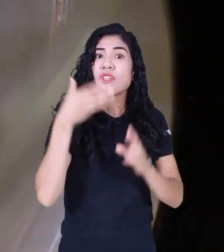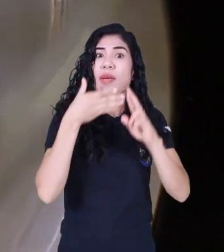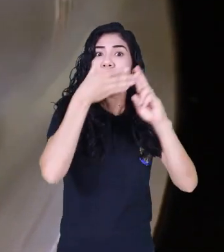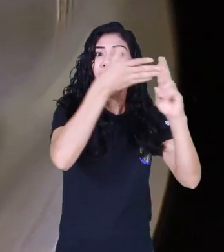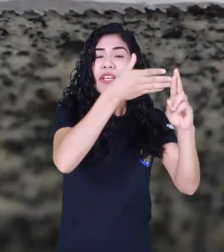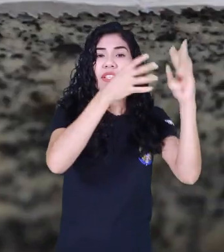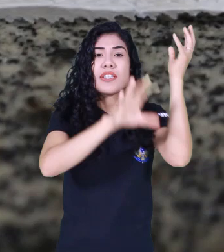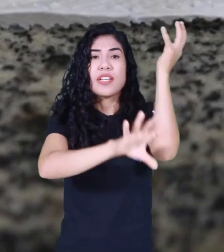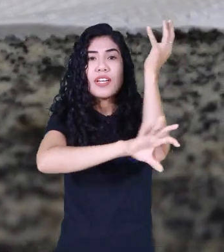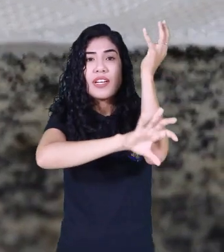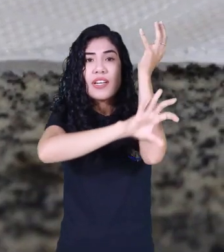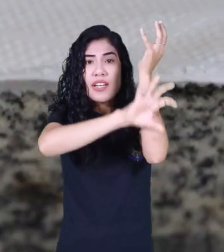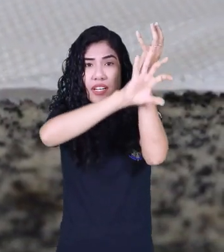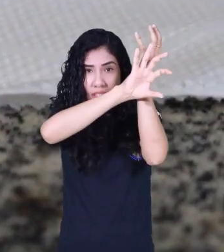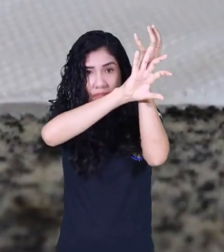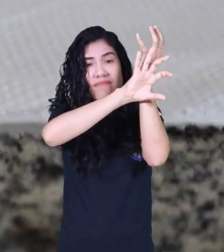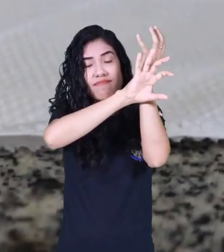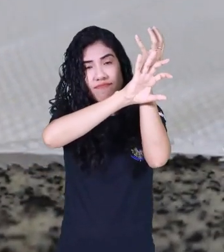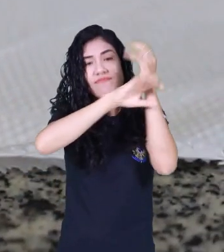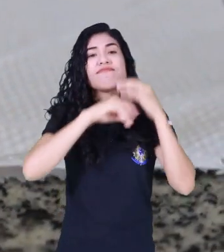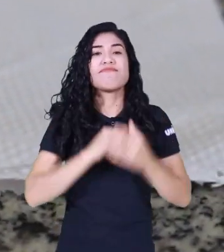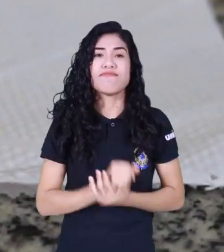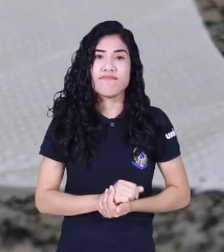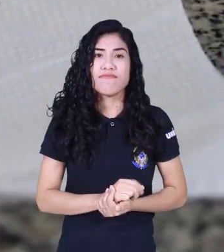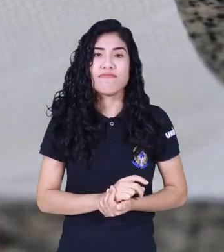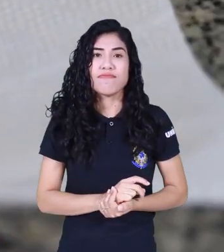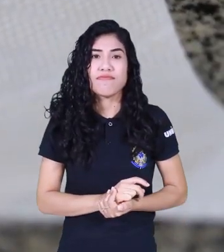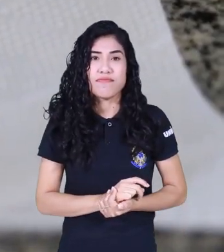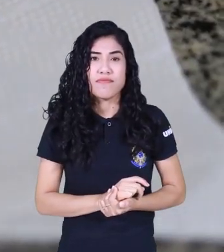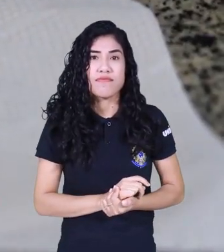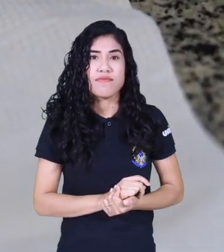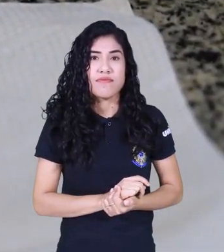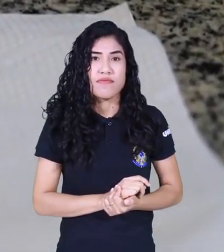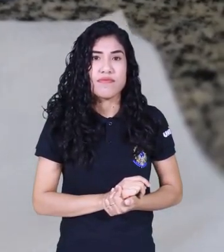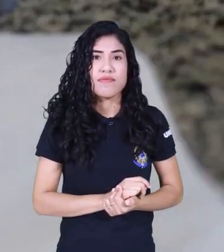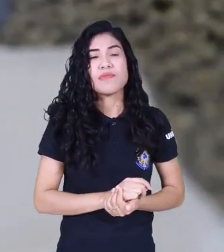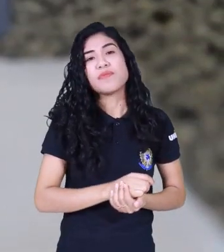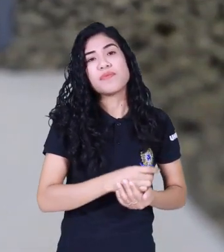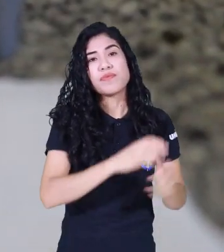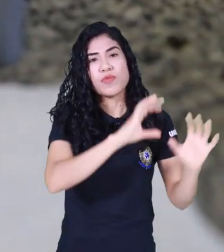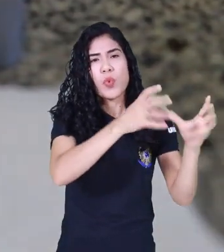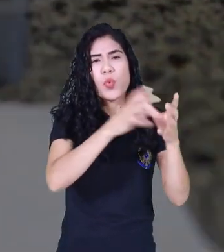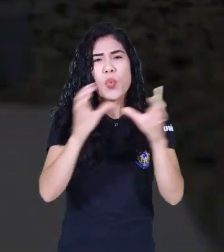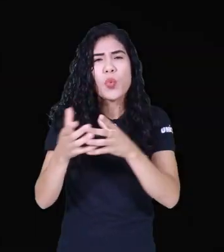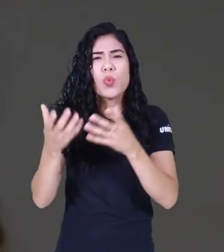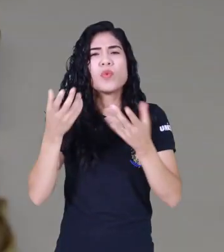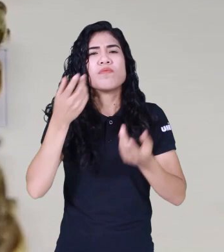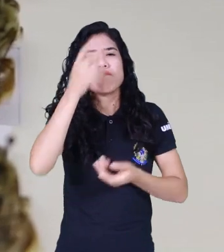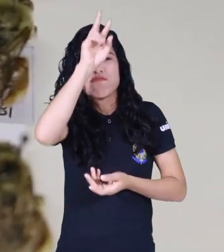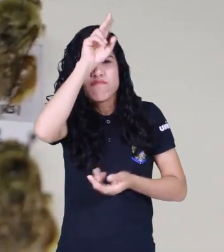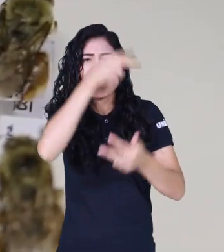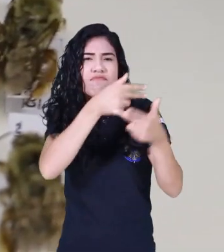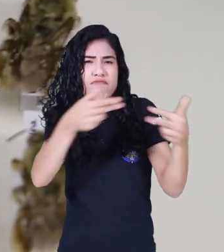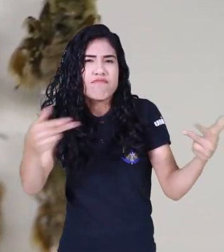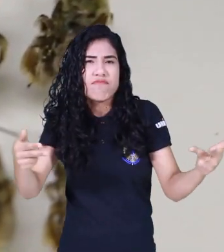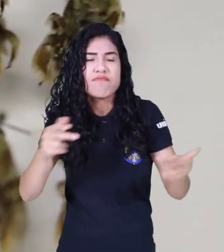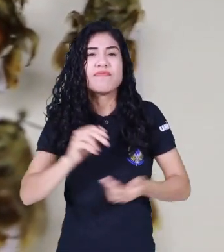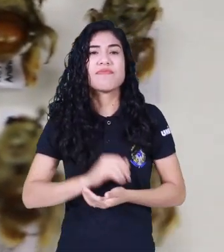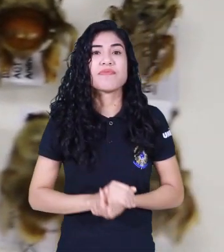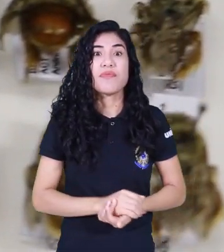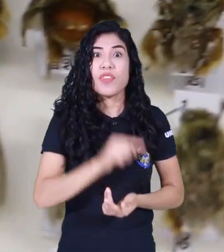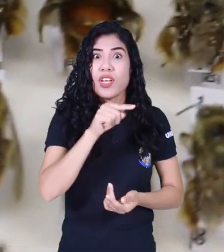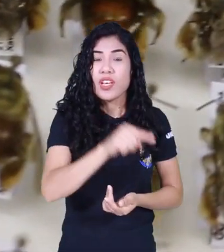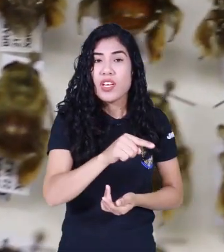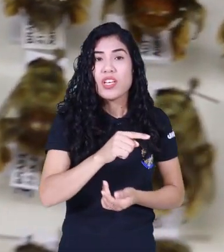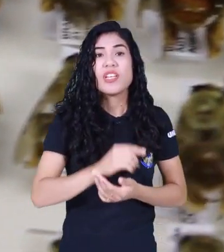Caatinga, que é um dos biomas menos amostrados e estudados do Brasil para muitos grupos de insetos, sendo assim um material muito valioso. Essa coleção